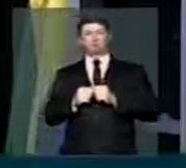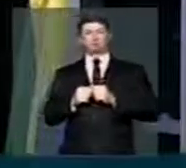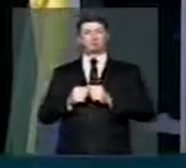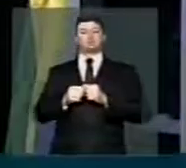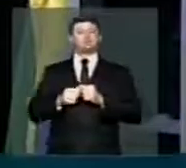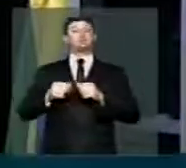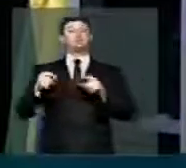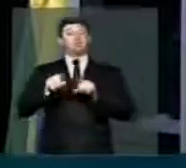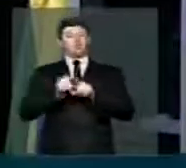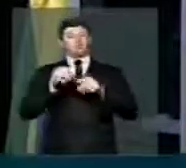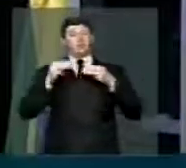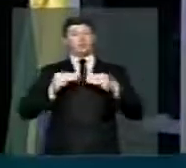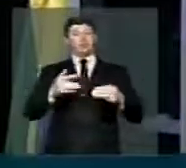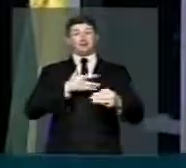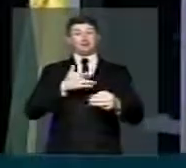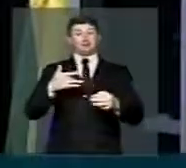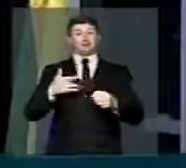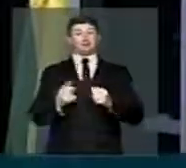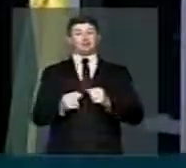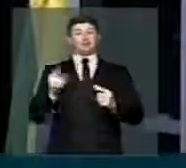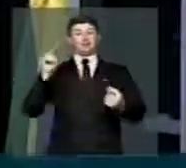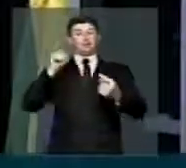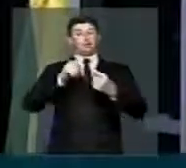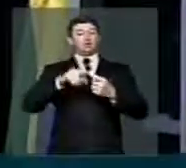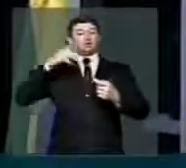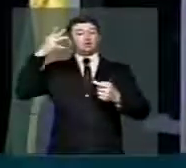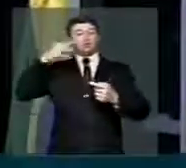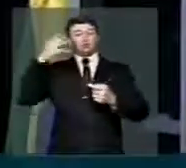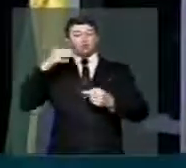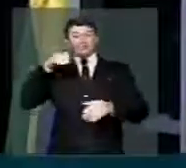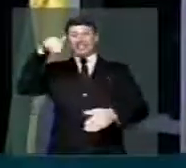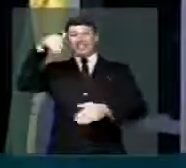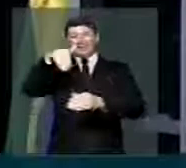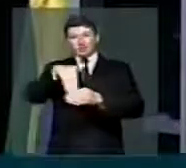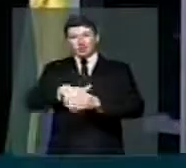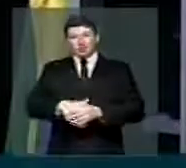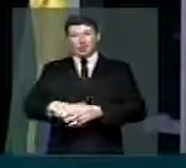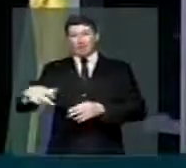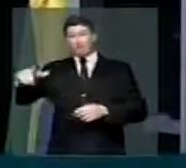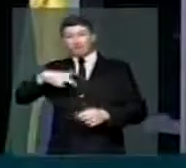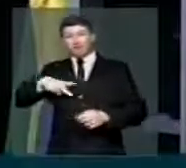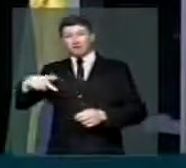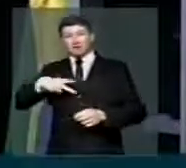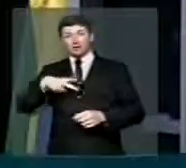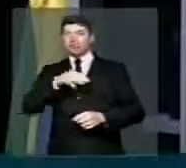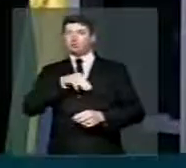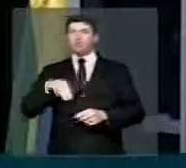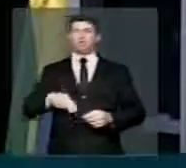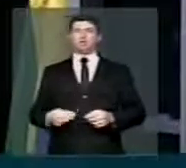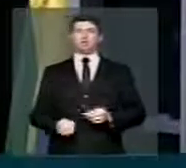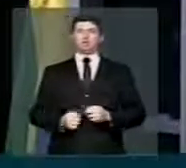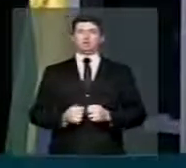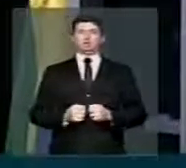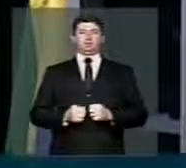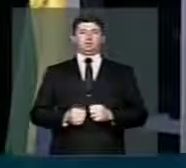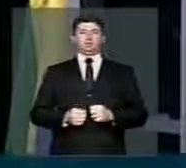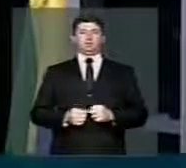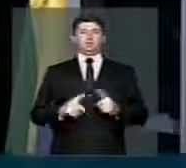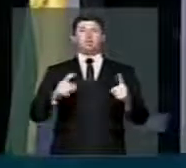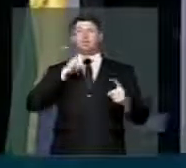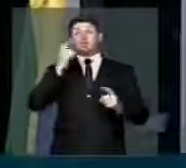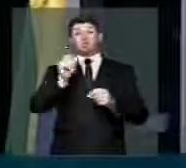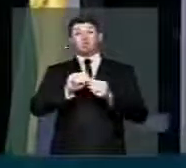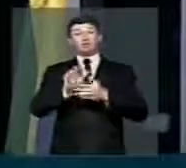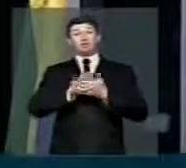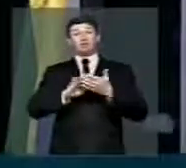e do Ministério da Saúde com fins políticos, eleitorais, pessoais de um ministro. E nada foi